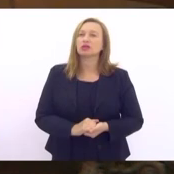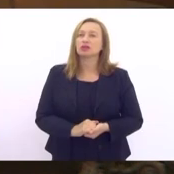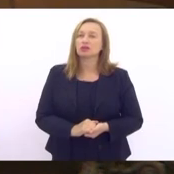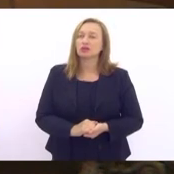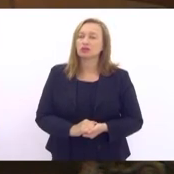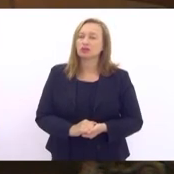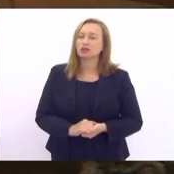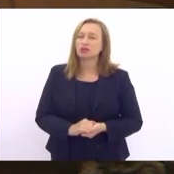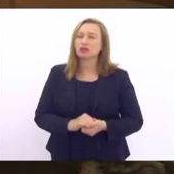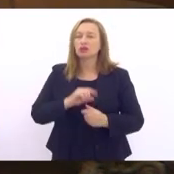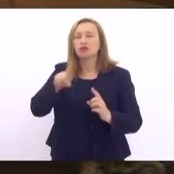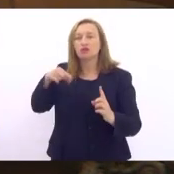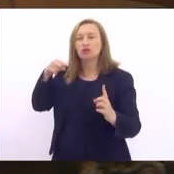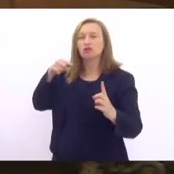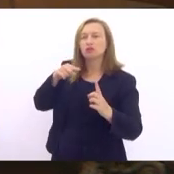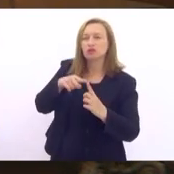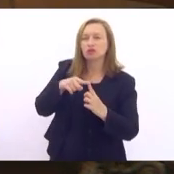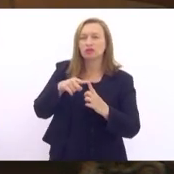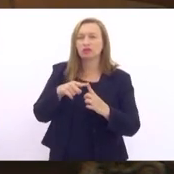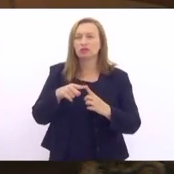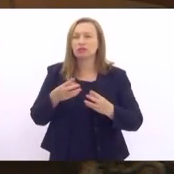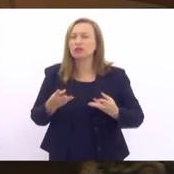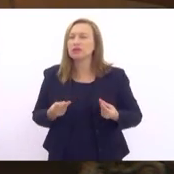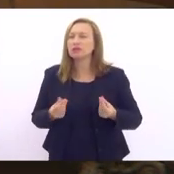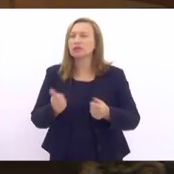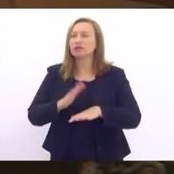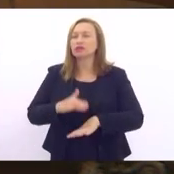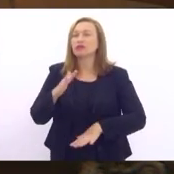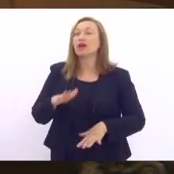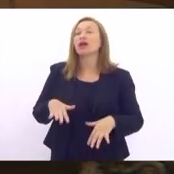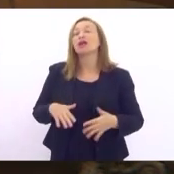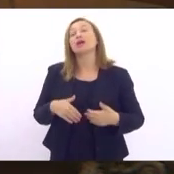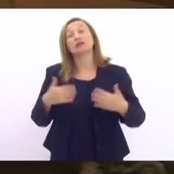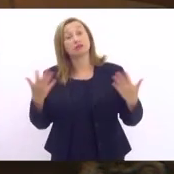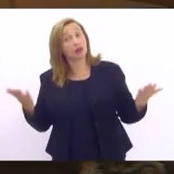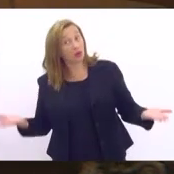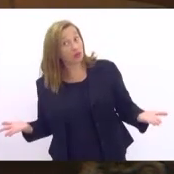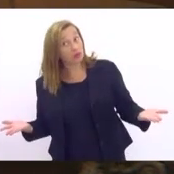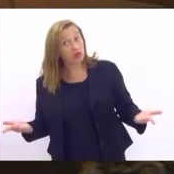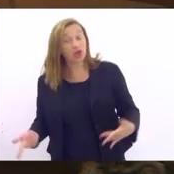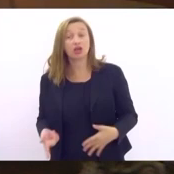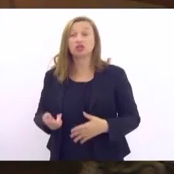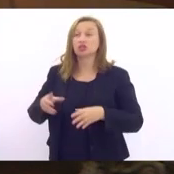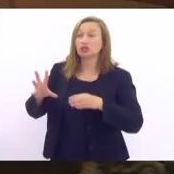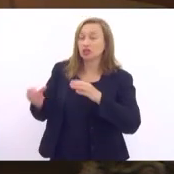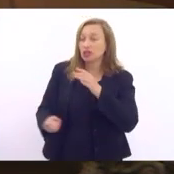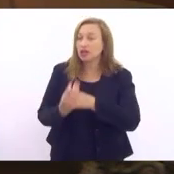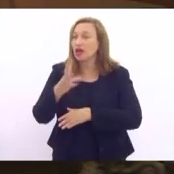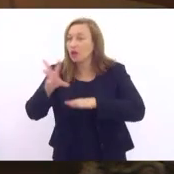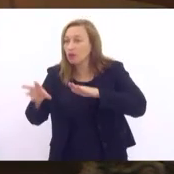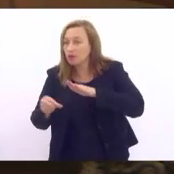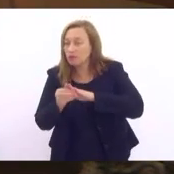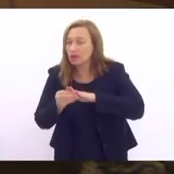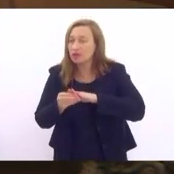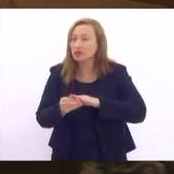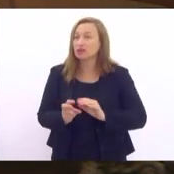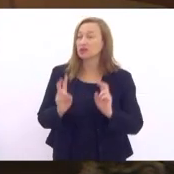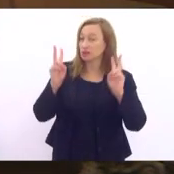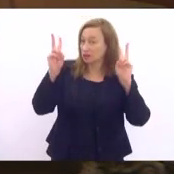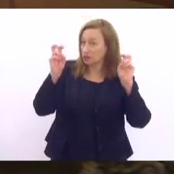sensíveis. E aí, a gente fazia uma emenda remetendo a isso, a gente retirou essa